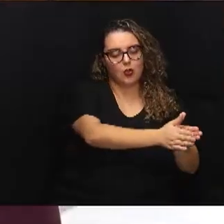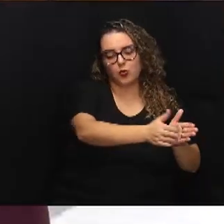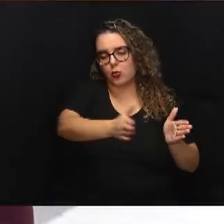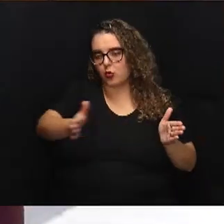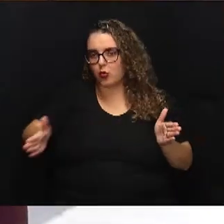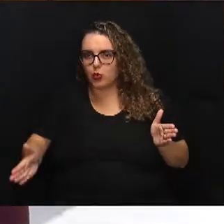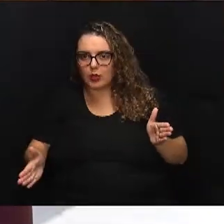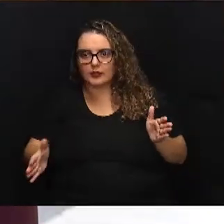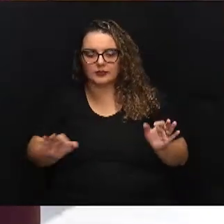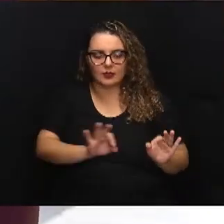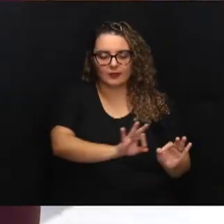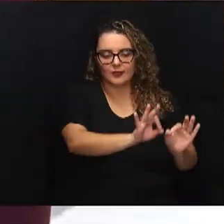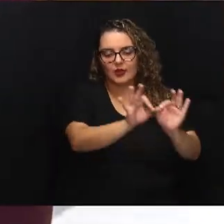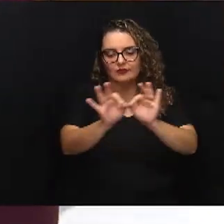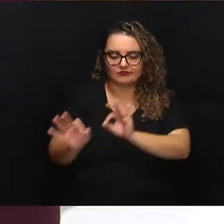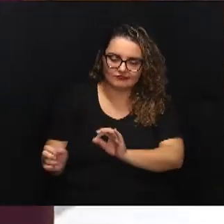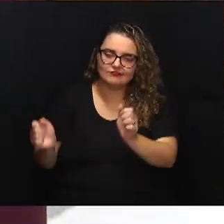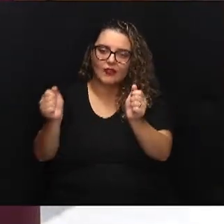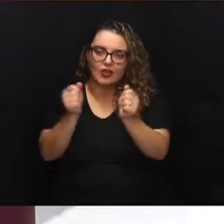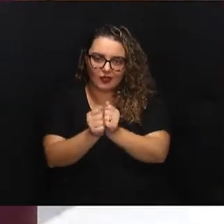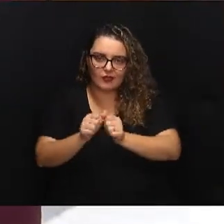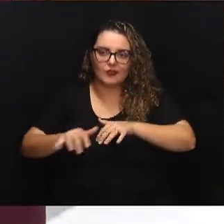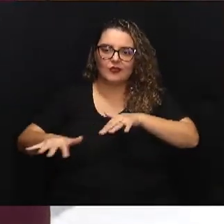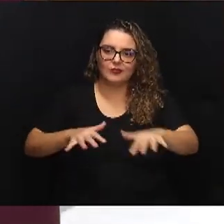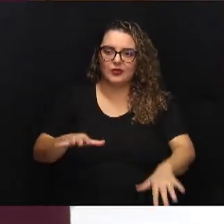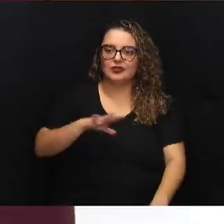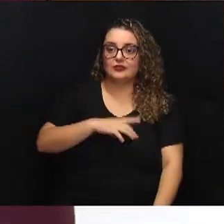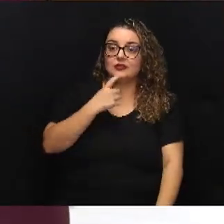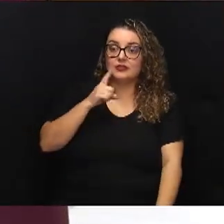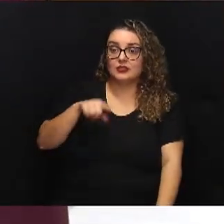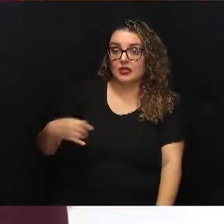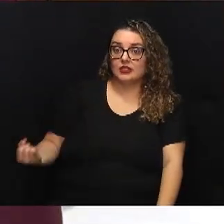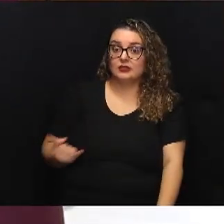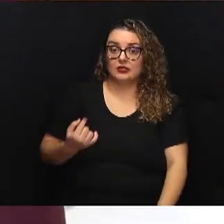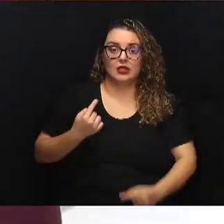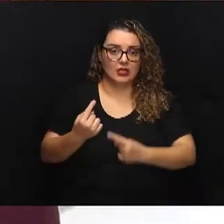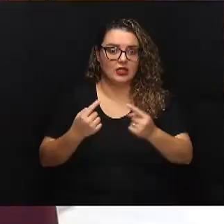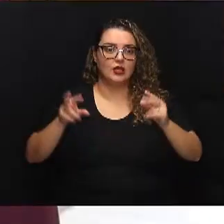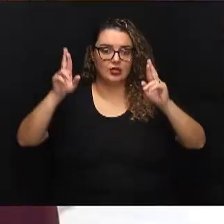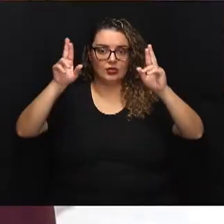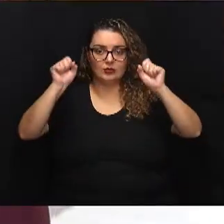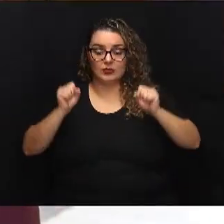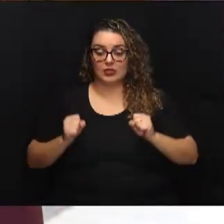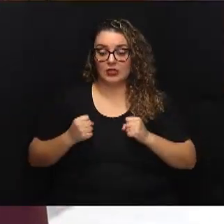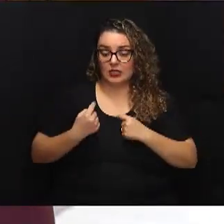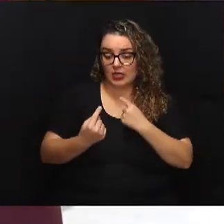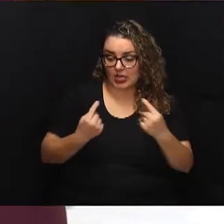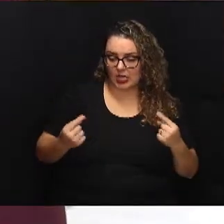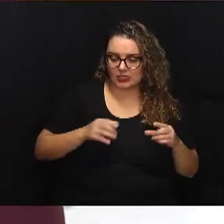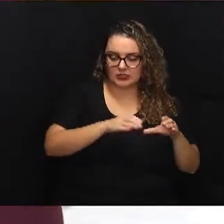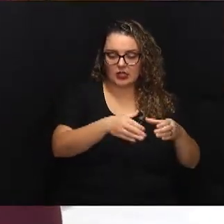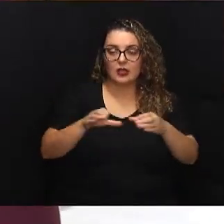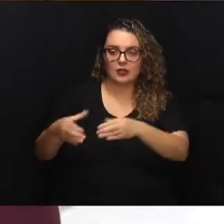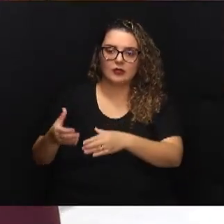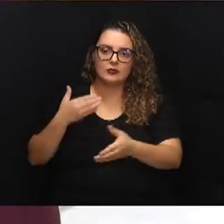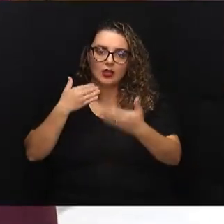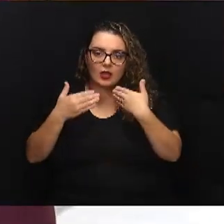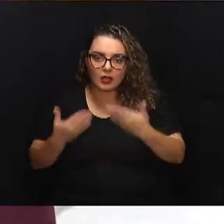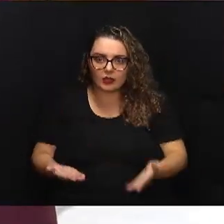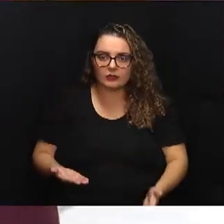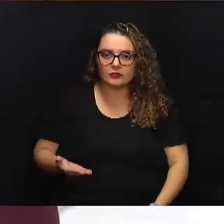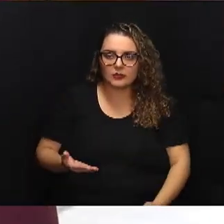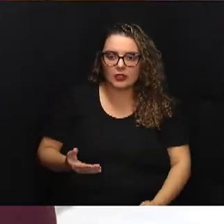esse movimento da cidade. E é muito interessante que cada torcida, cada grupo que você conversa, você